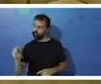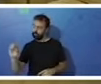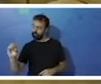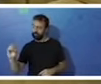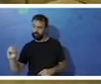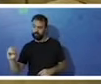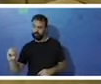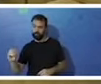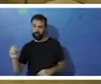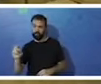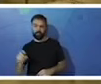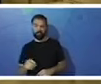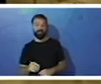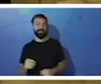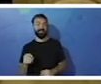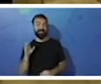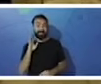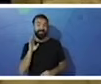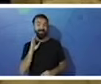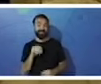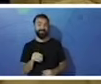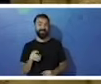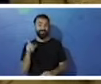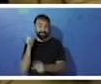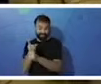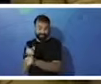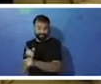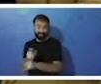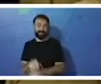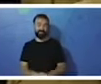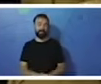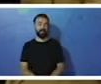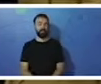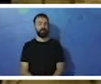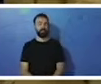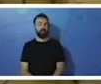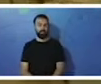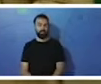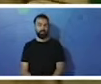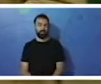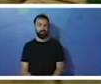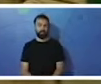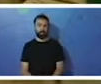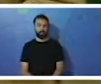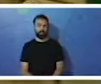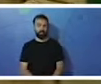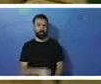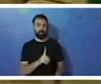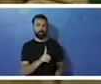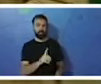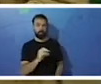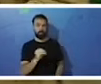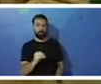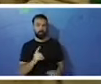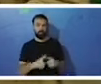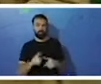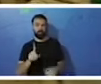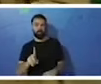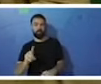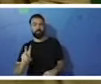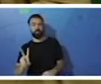120. Olha que legal, é muito bom quando a gente encontra. Ou seja, 10 vezes